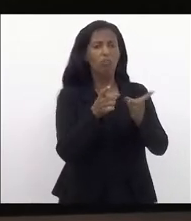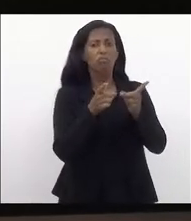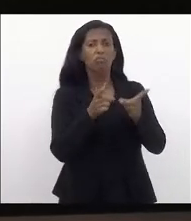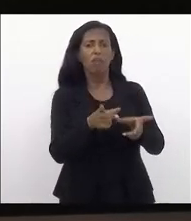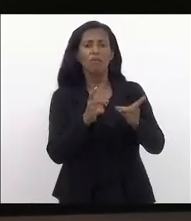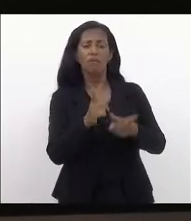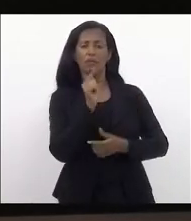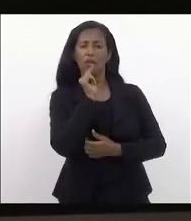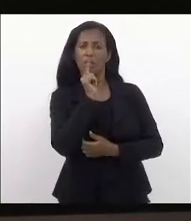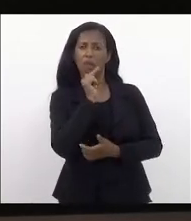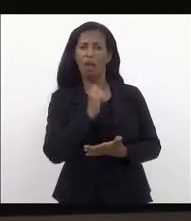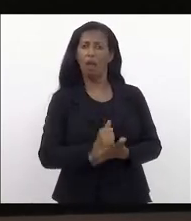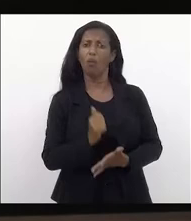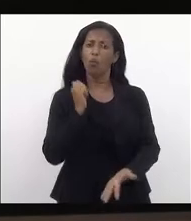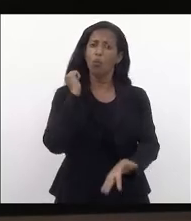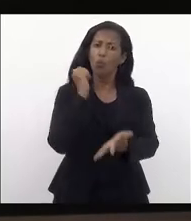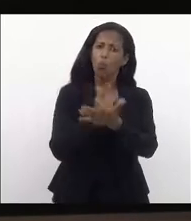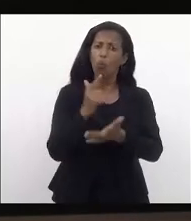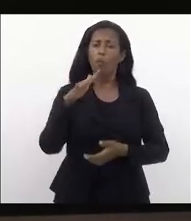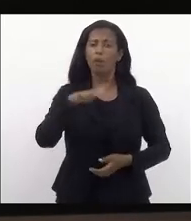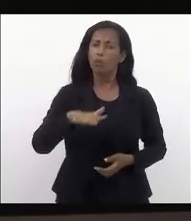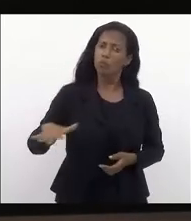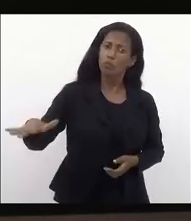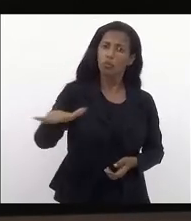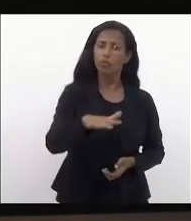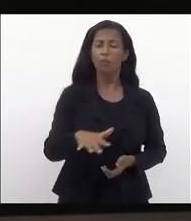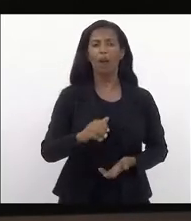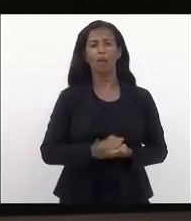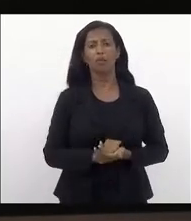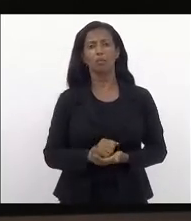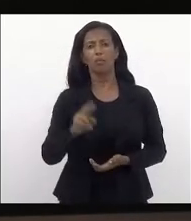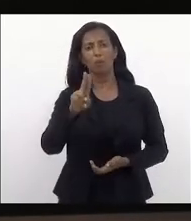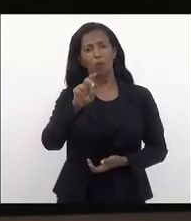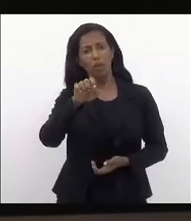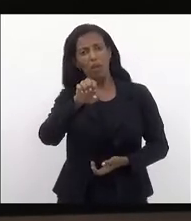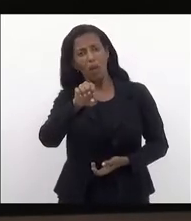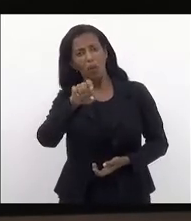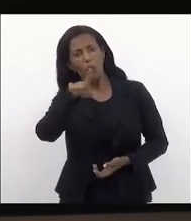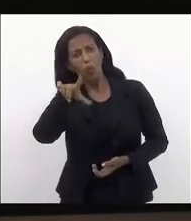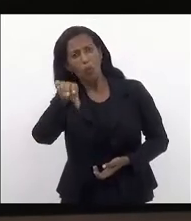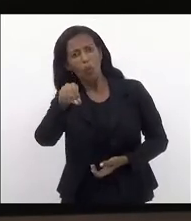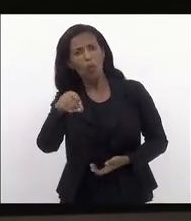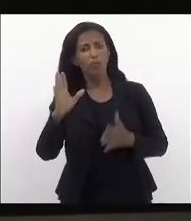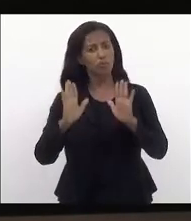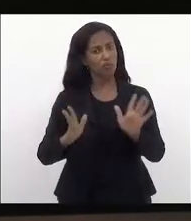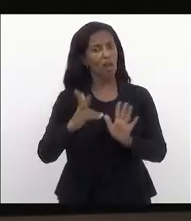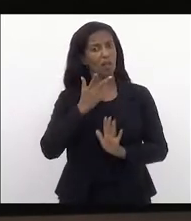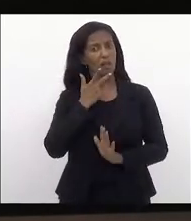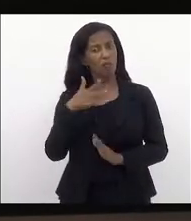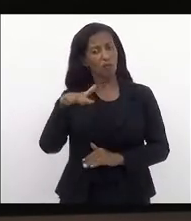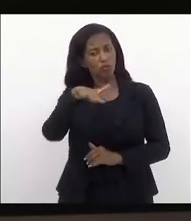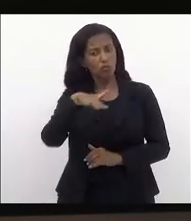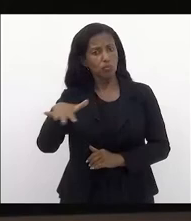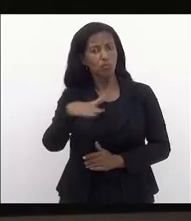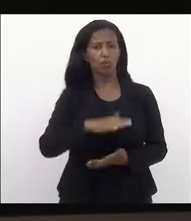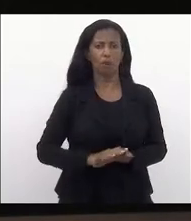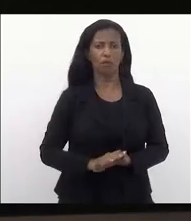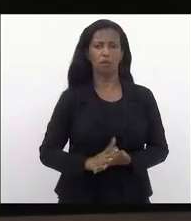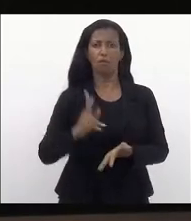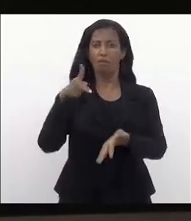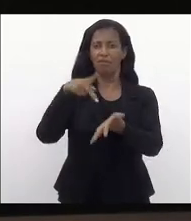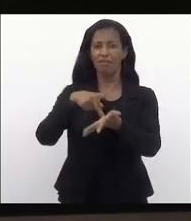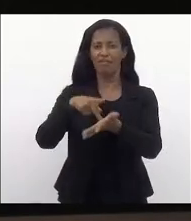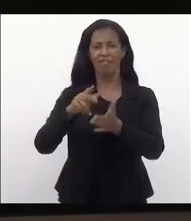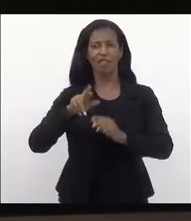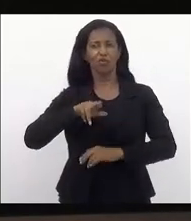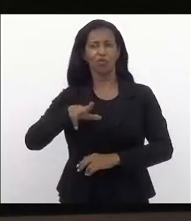CEDAI e não compra um espaço lá pra pra colocar o ESO já que estão falando tanto da questão do espaço físico mas na verdade não é o